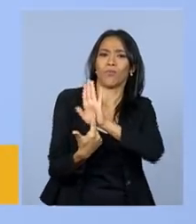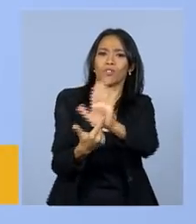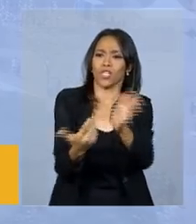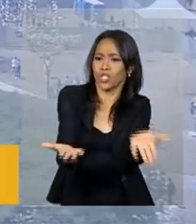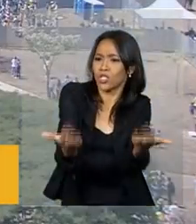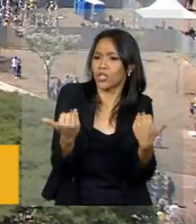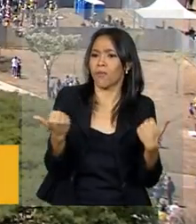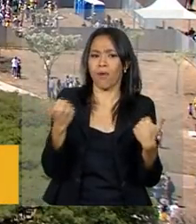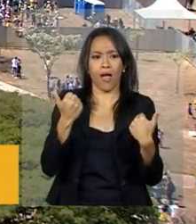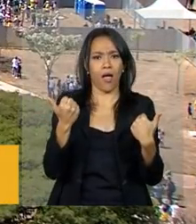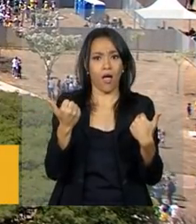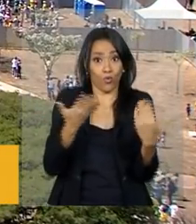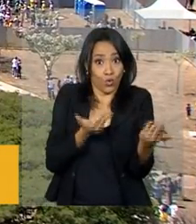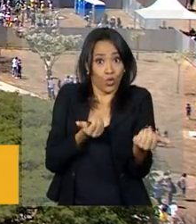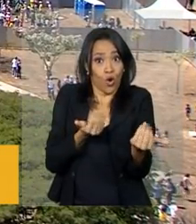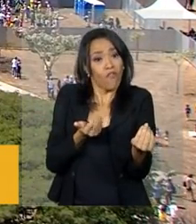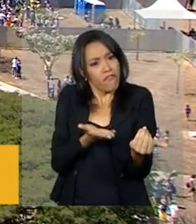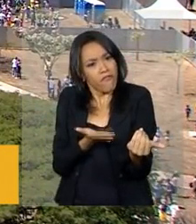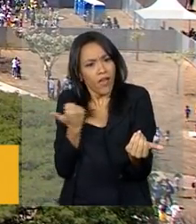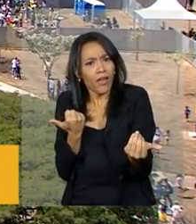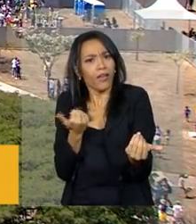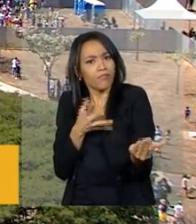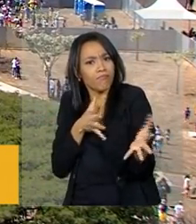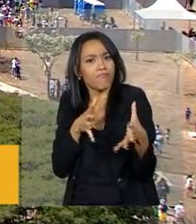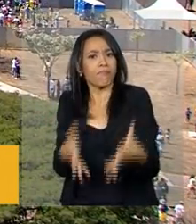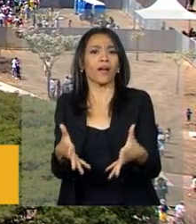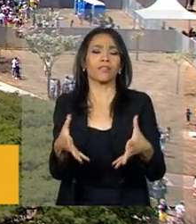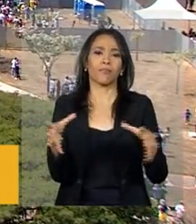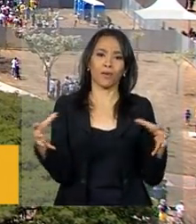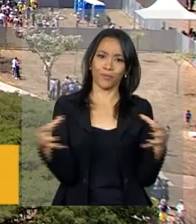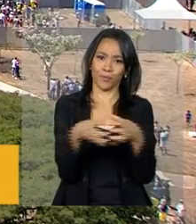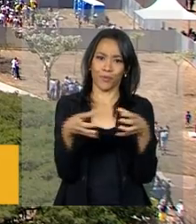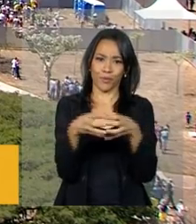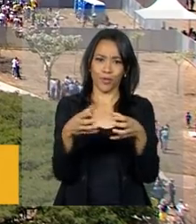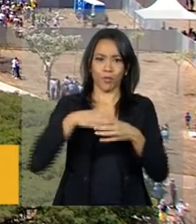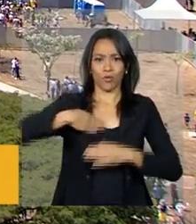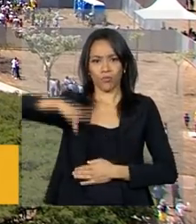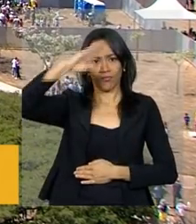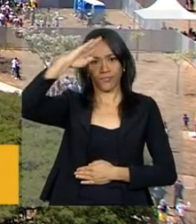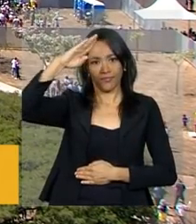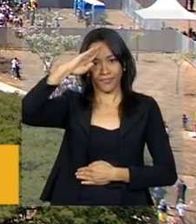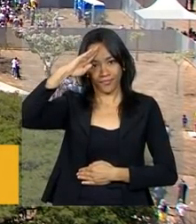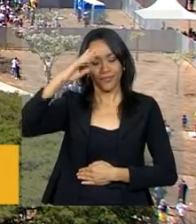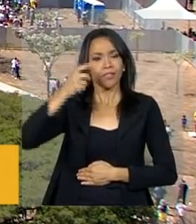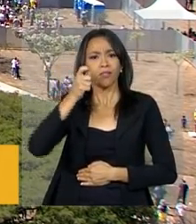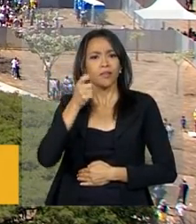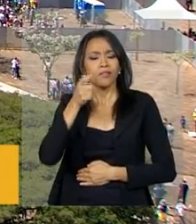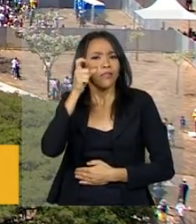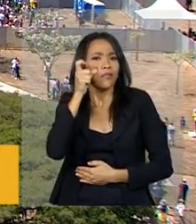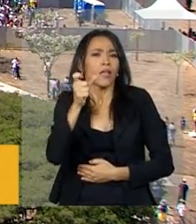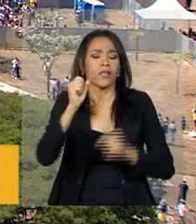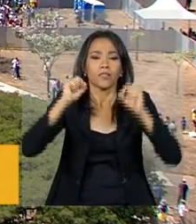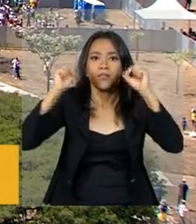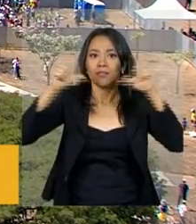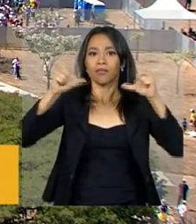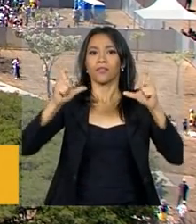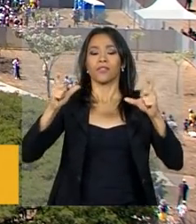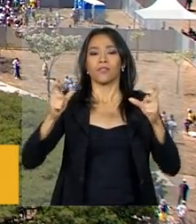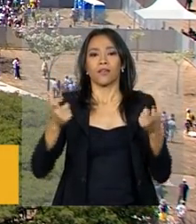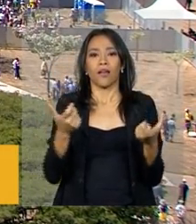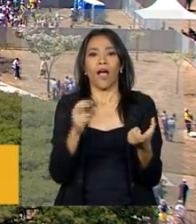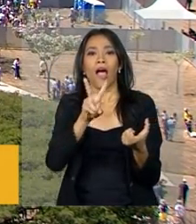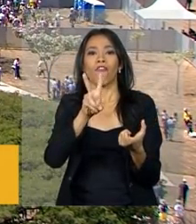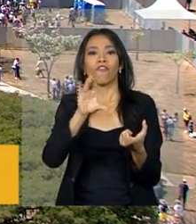jovem para dentro das forças, convidar o jovem a fazer parte das Forças Armadas, né? Despertar o interesse, as vocações.